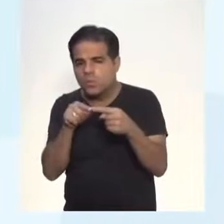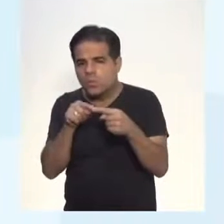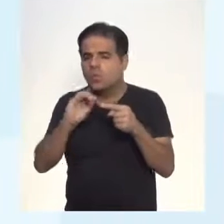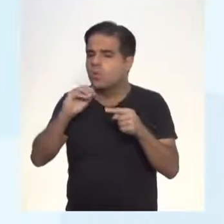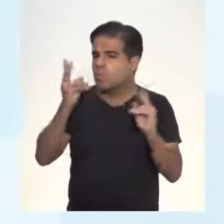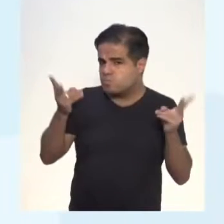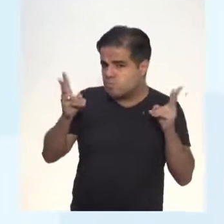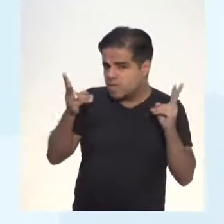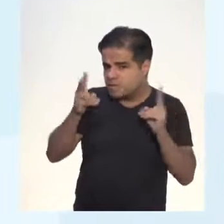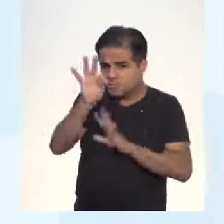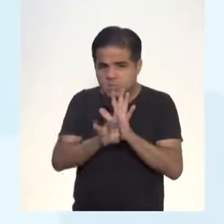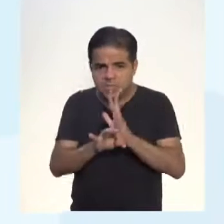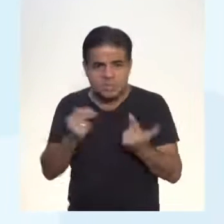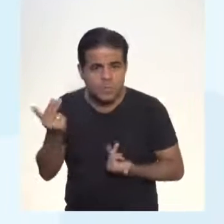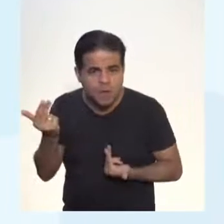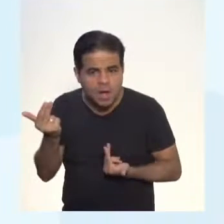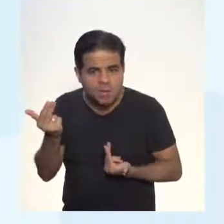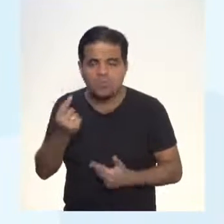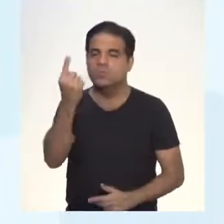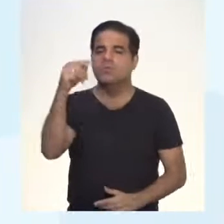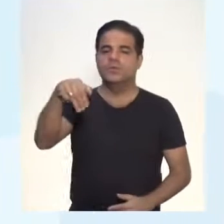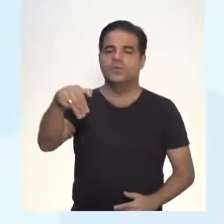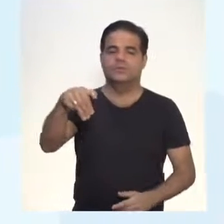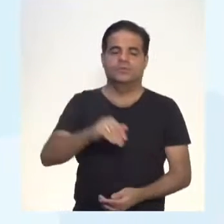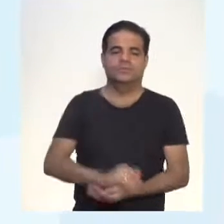para os mesmos textos? 1 minuto.